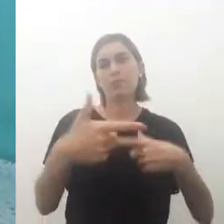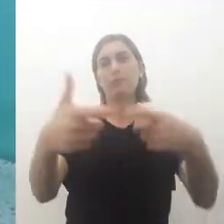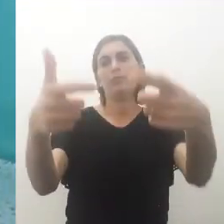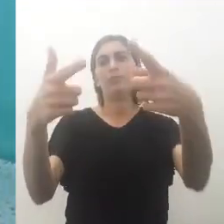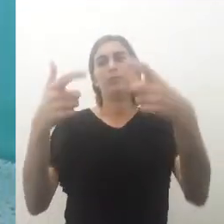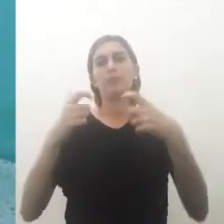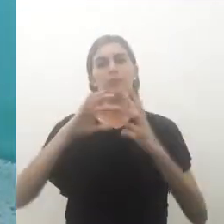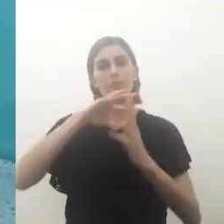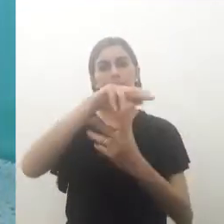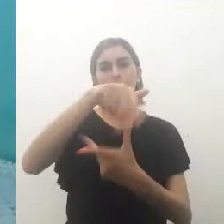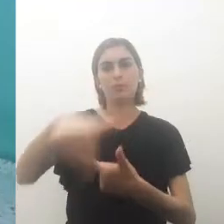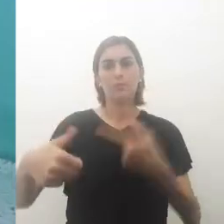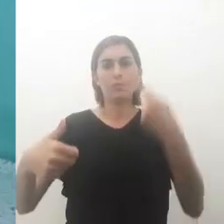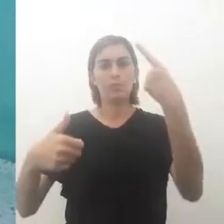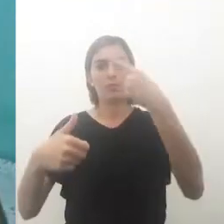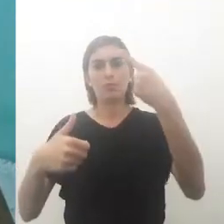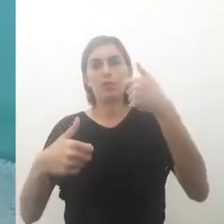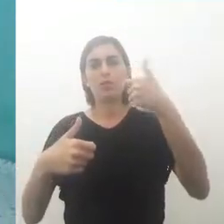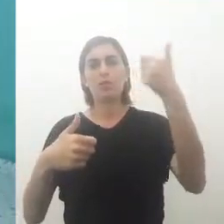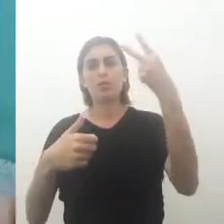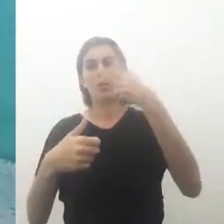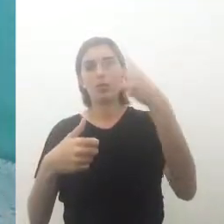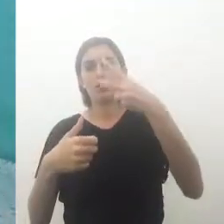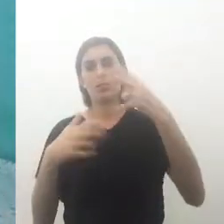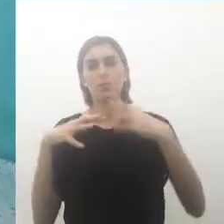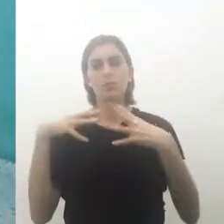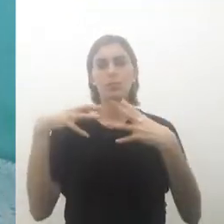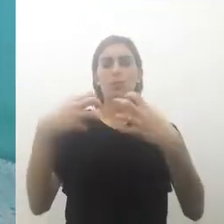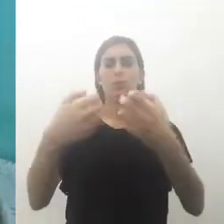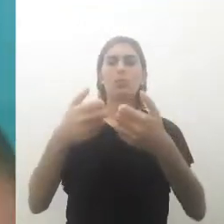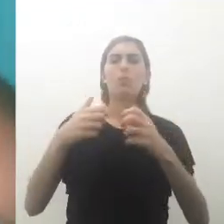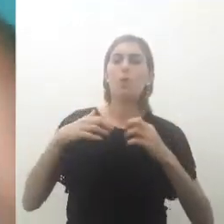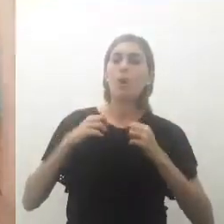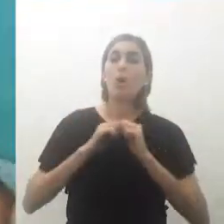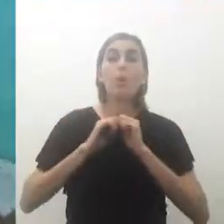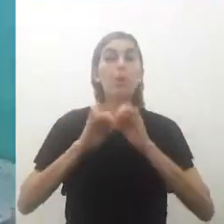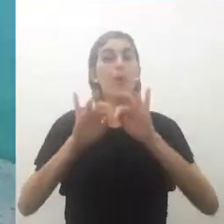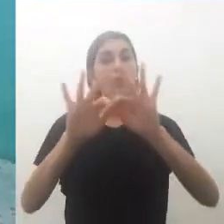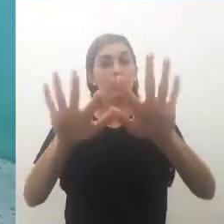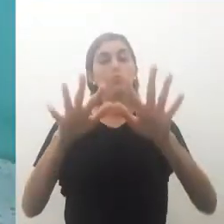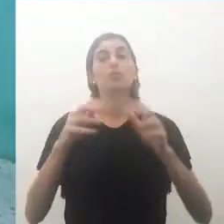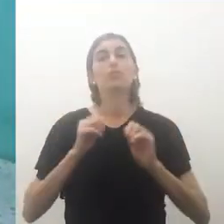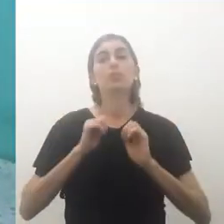e a Segunda Guerra Mundial, que favoreceu a expansão do